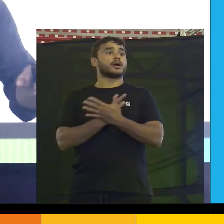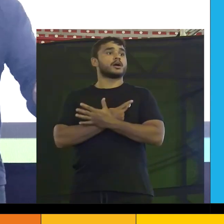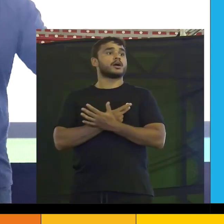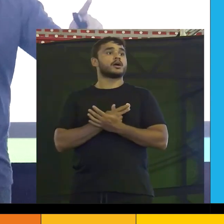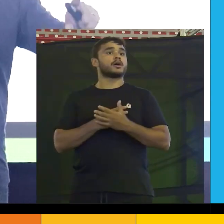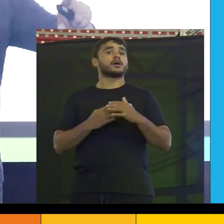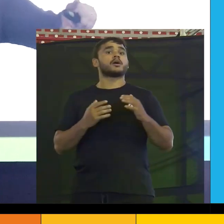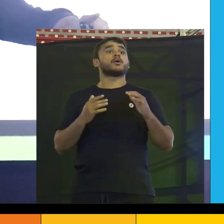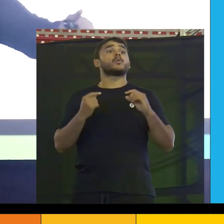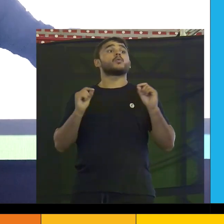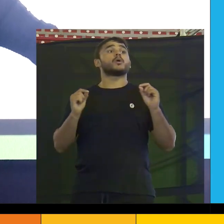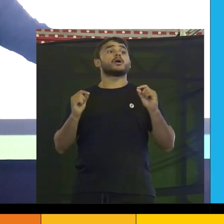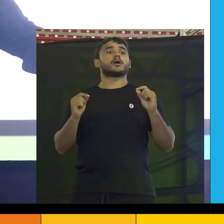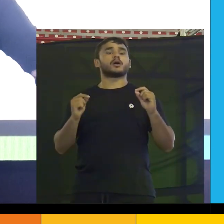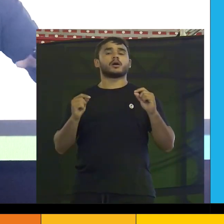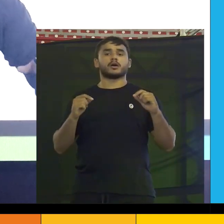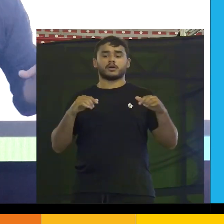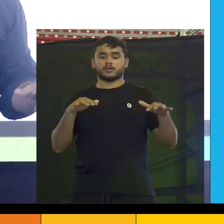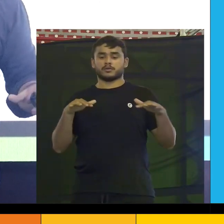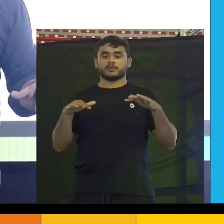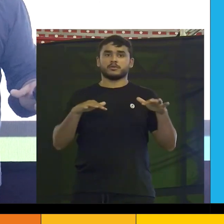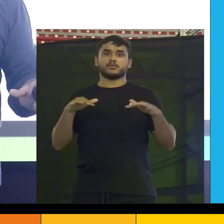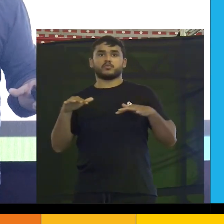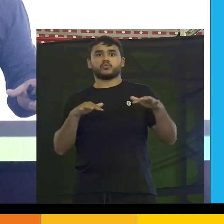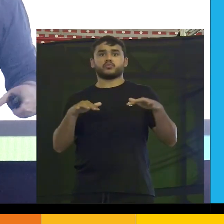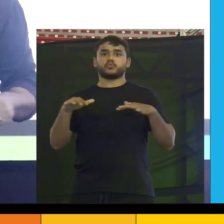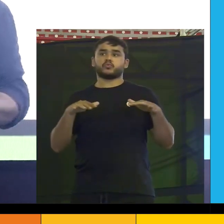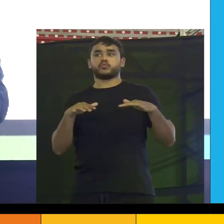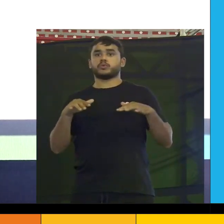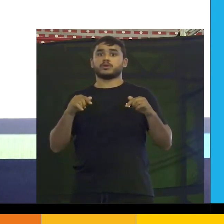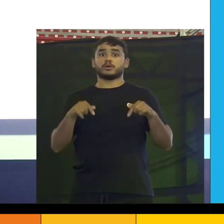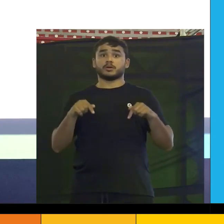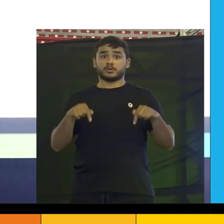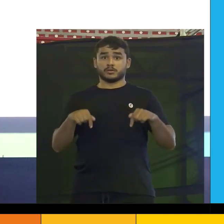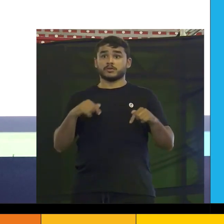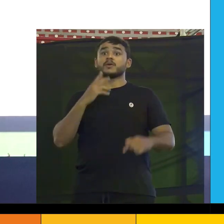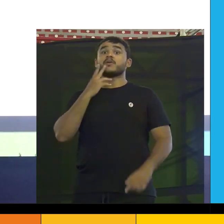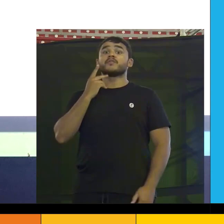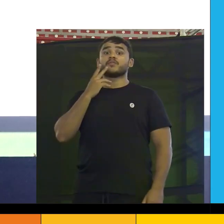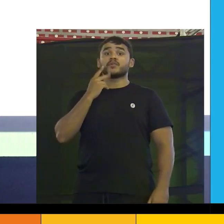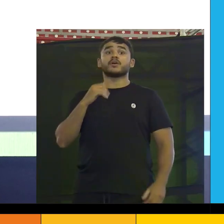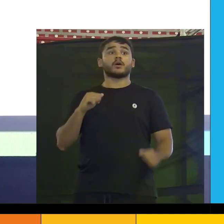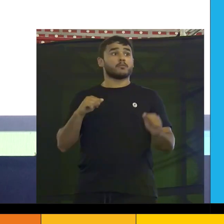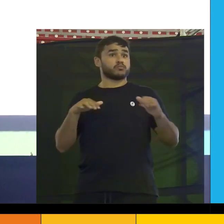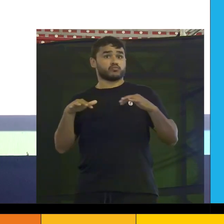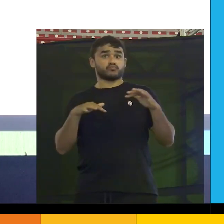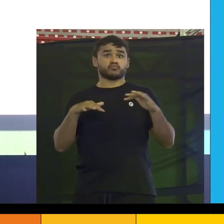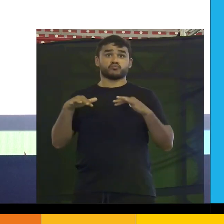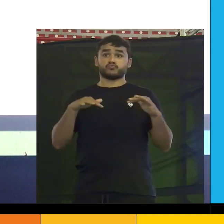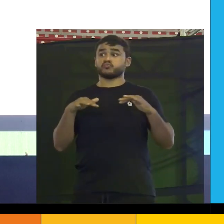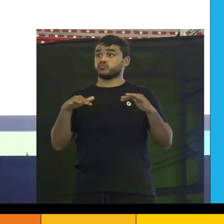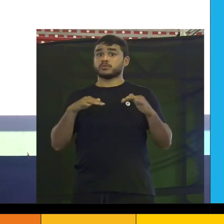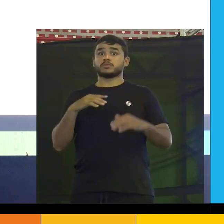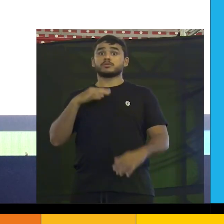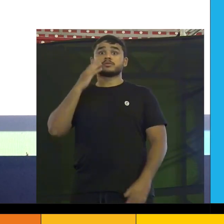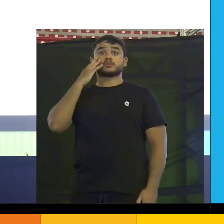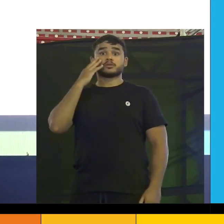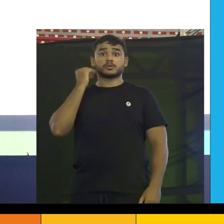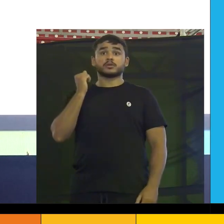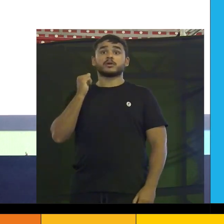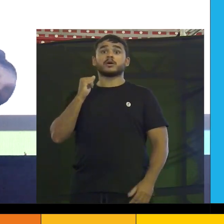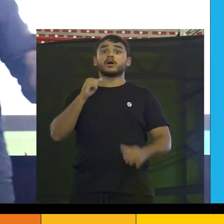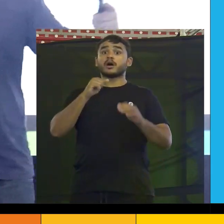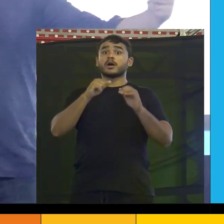Mas se houvesse um abalo sísmico aqui em Fortaleza, o abalo sísmico, essa energia, essa